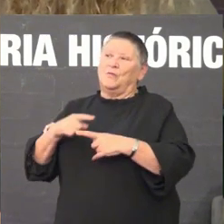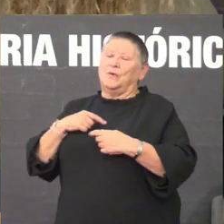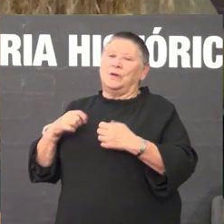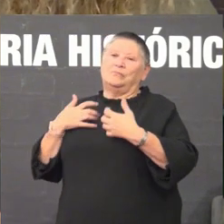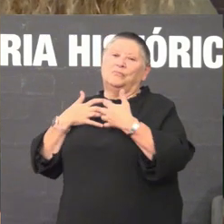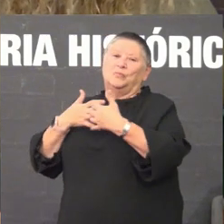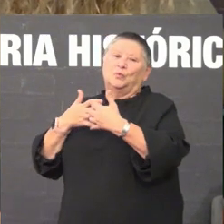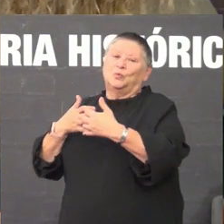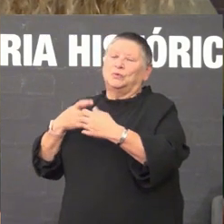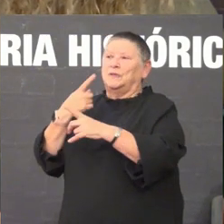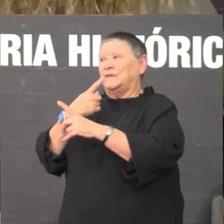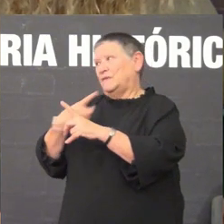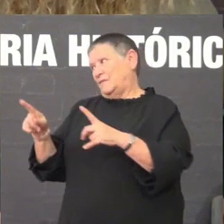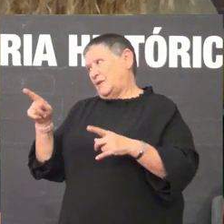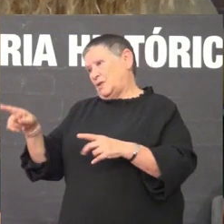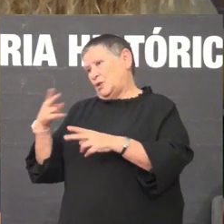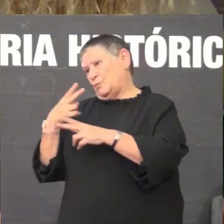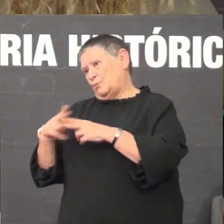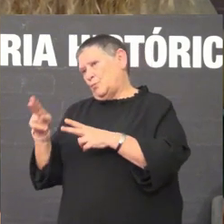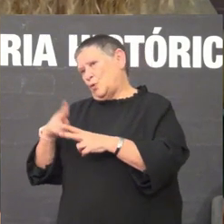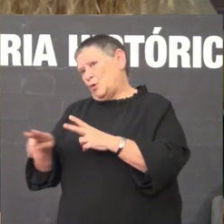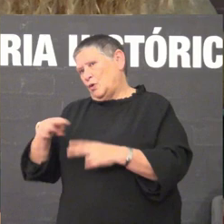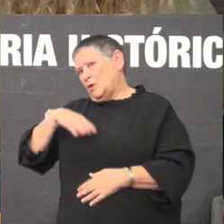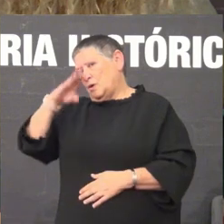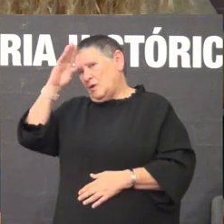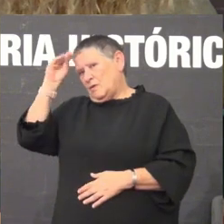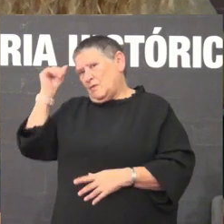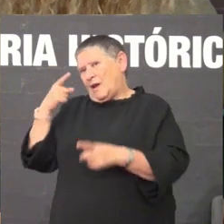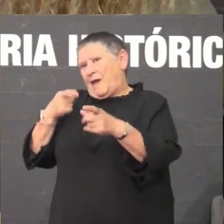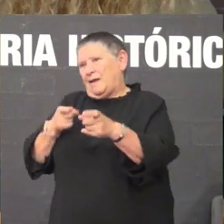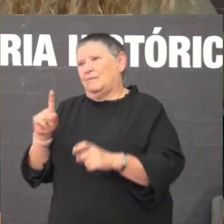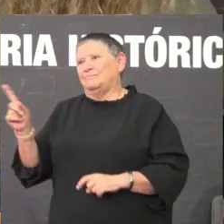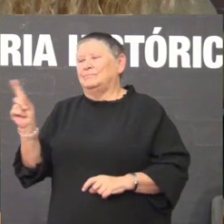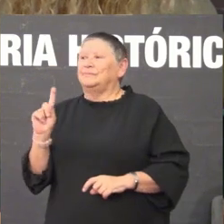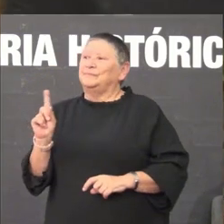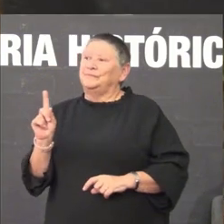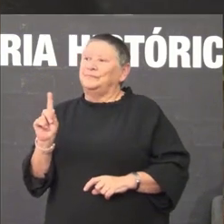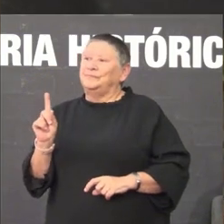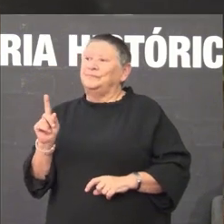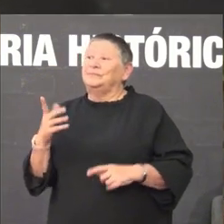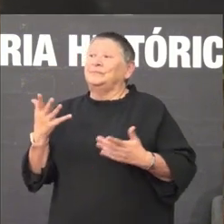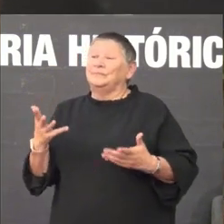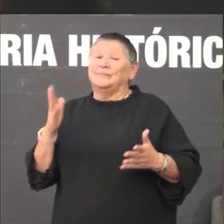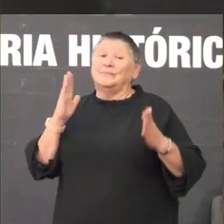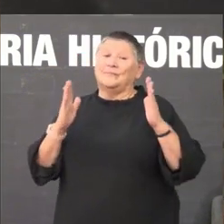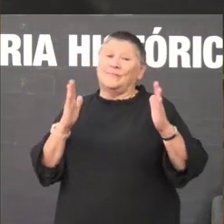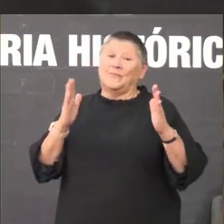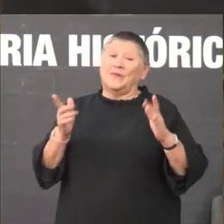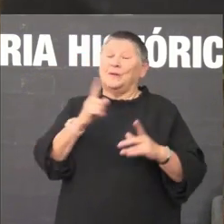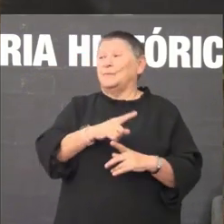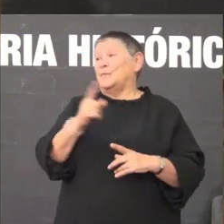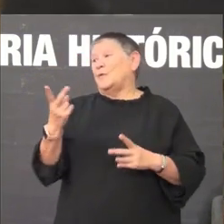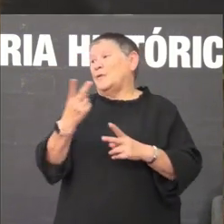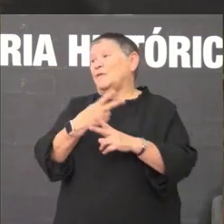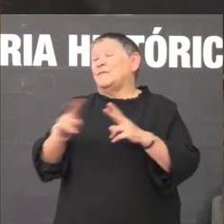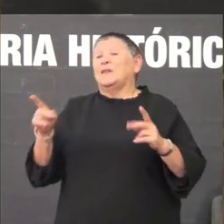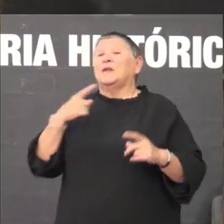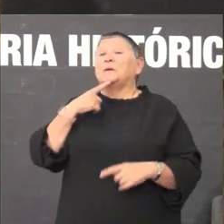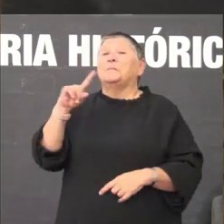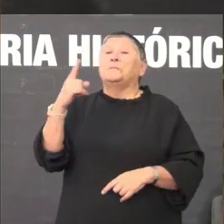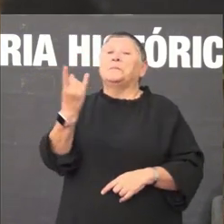quase que existe ainda uma política de esquecimento em relação à guerra. Por exemplo, este ano, pela primeira vez, e